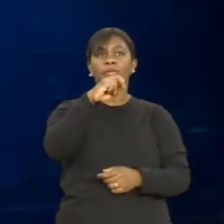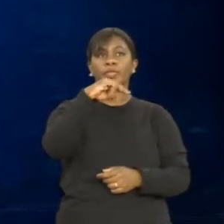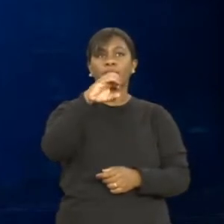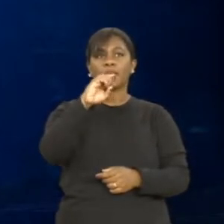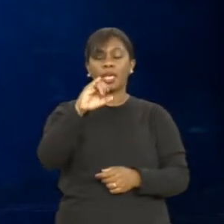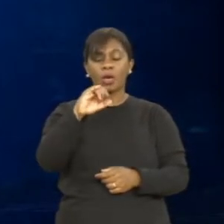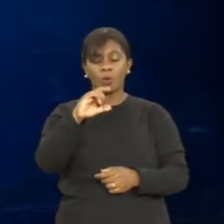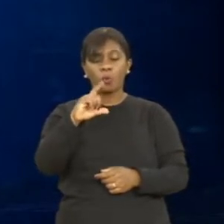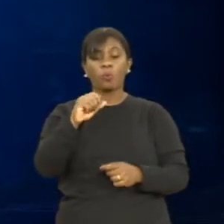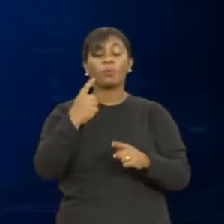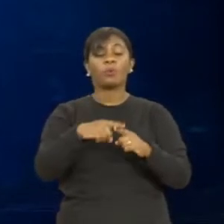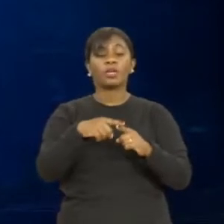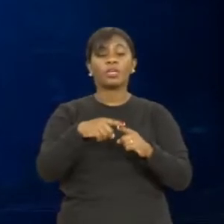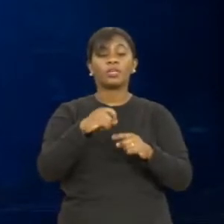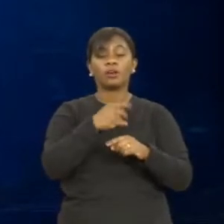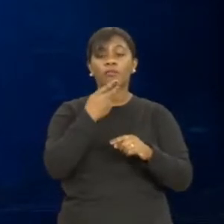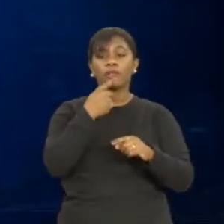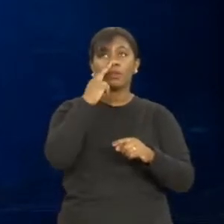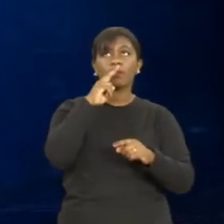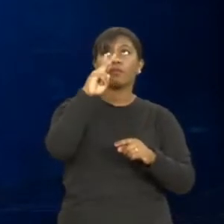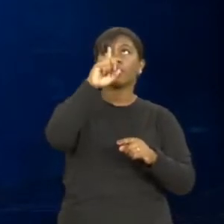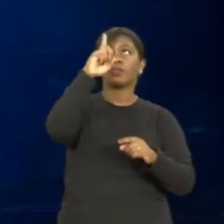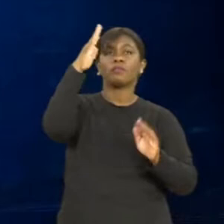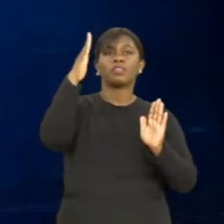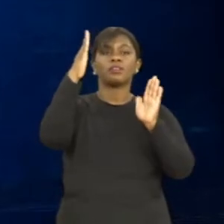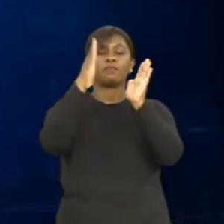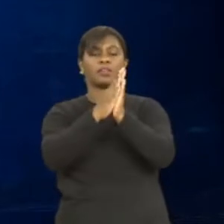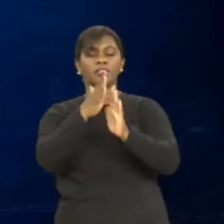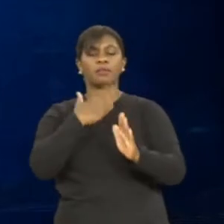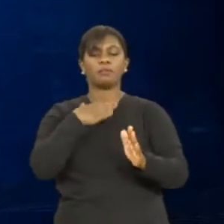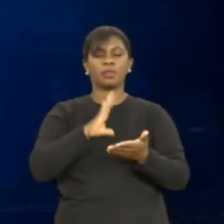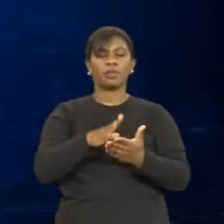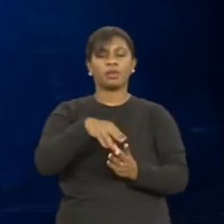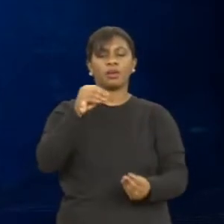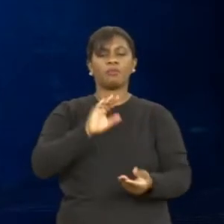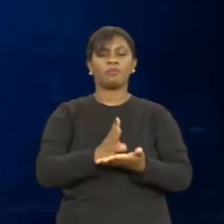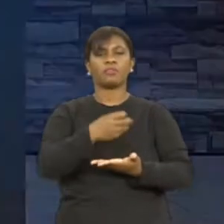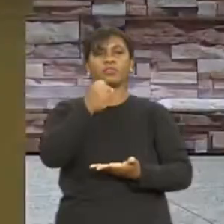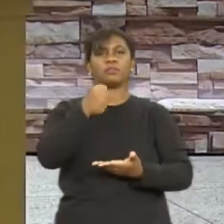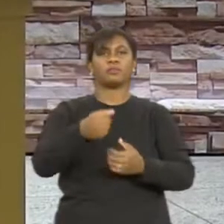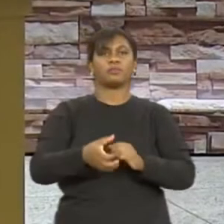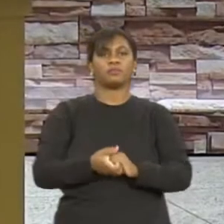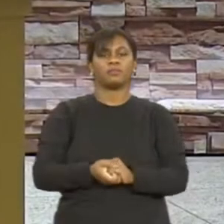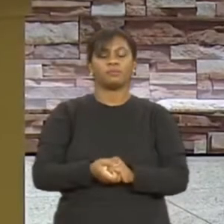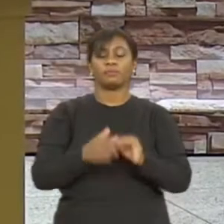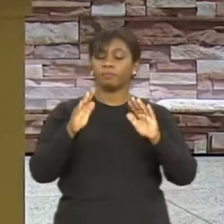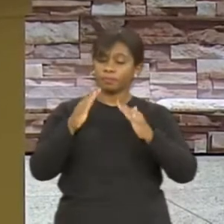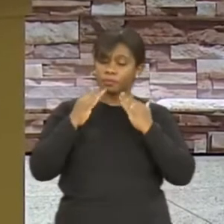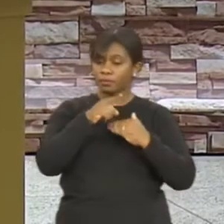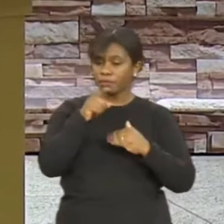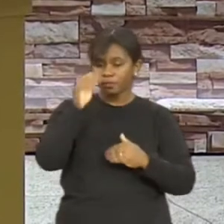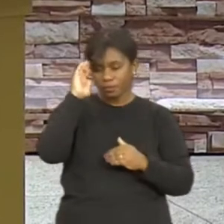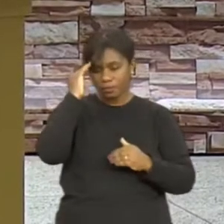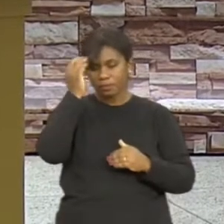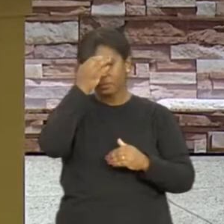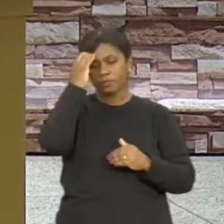tenho visto a Deus face a face, e a minha alma foi salva. Olha aqui para mim, por favor, para você